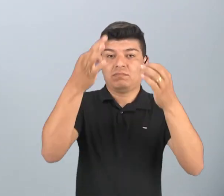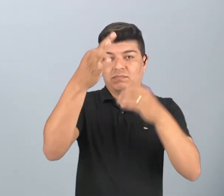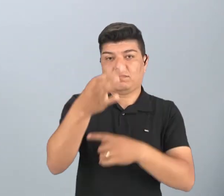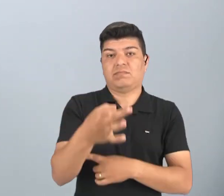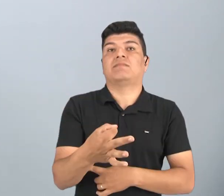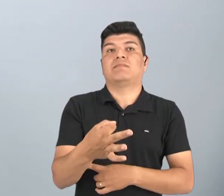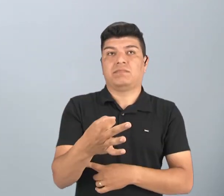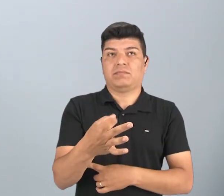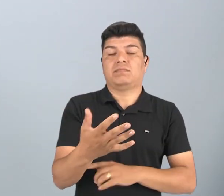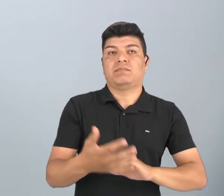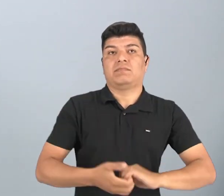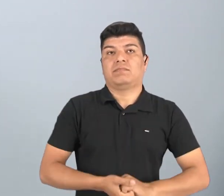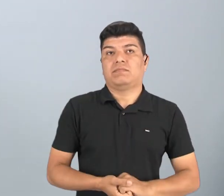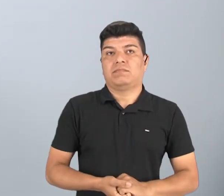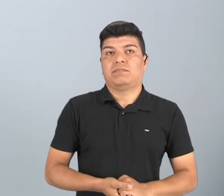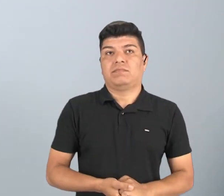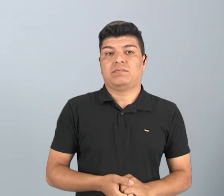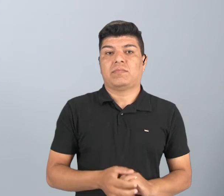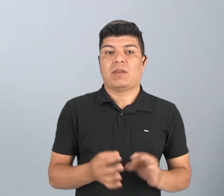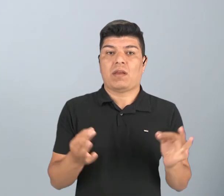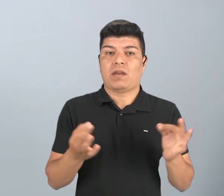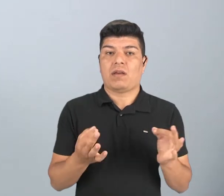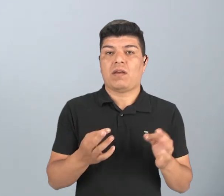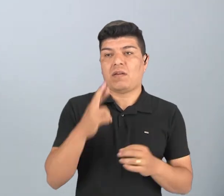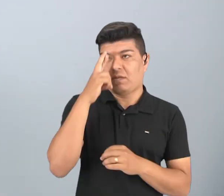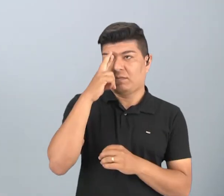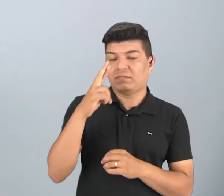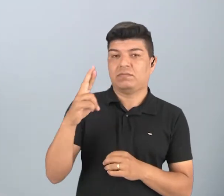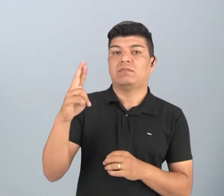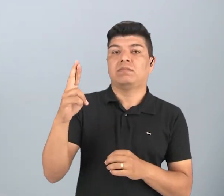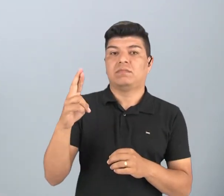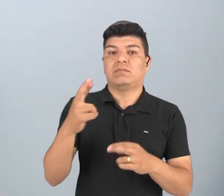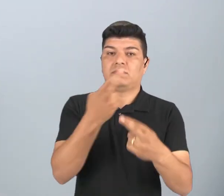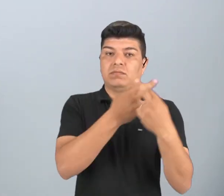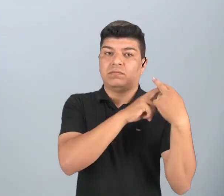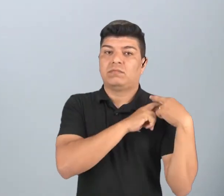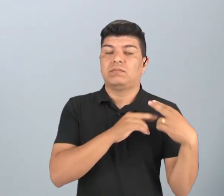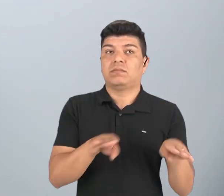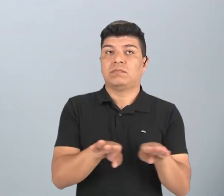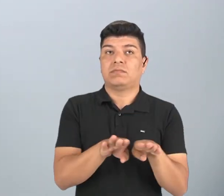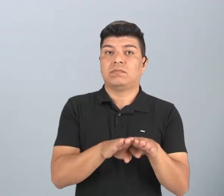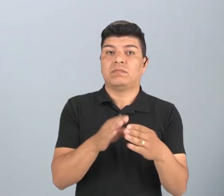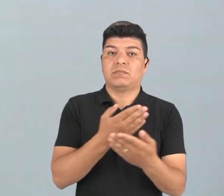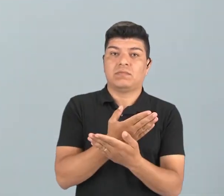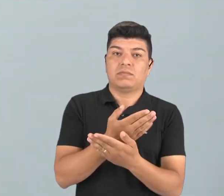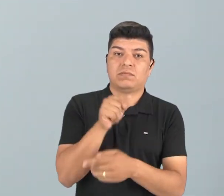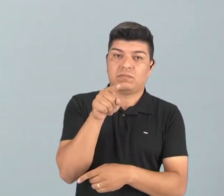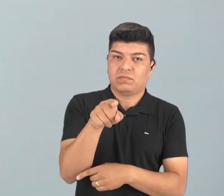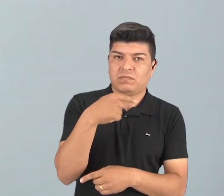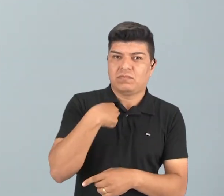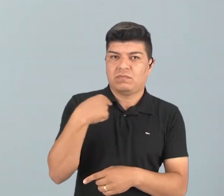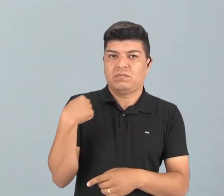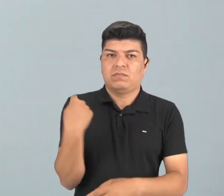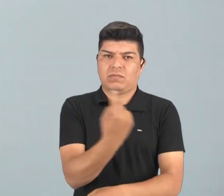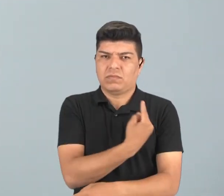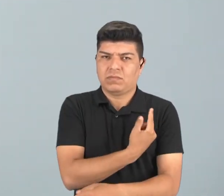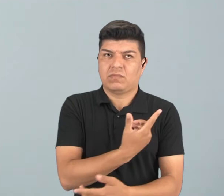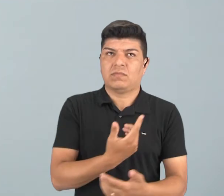tão corretinha, senhor, termos mais respeitosos. Mas você, tu não vai não, a